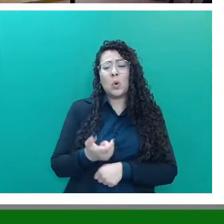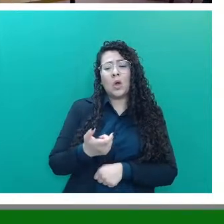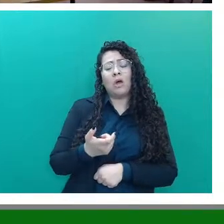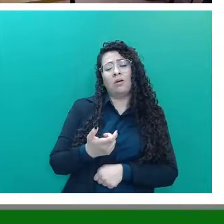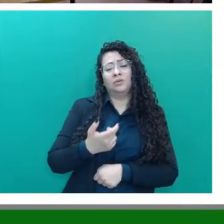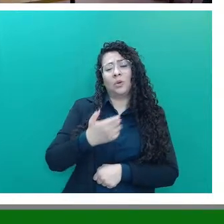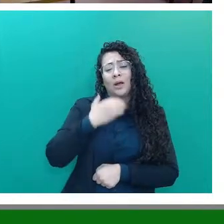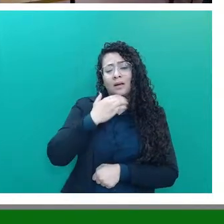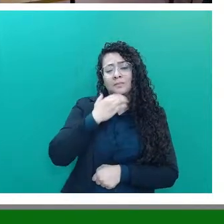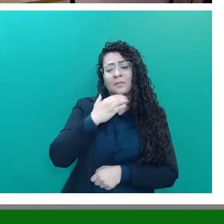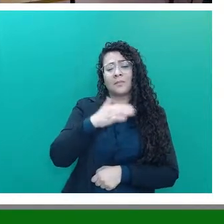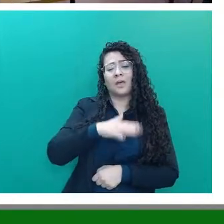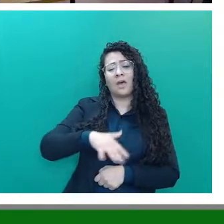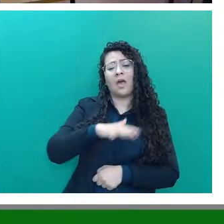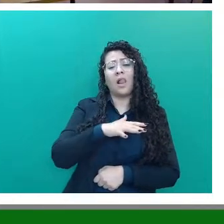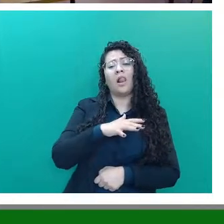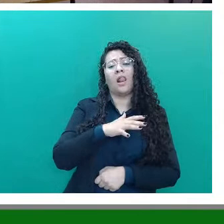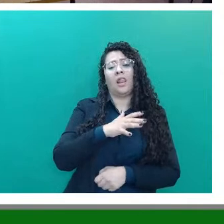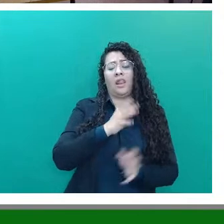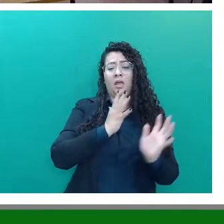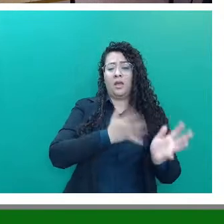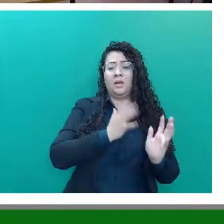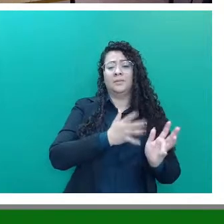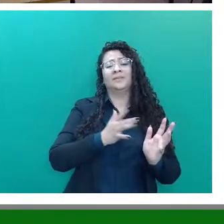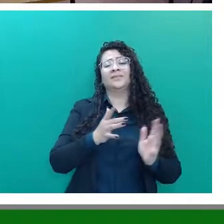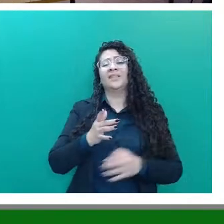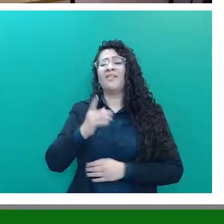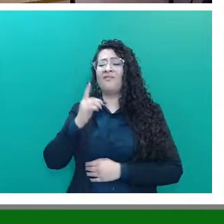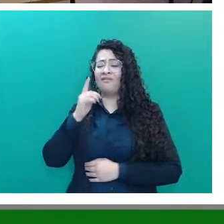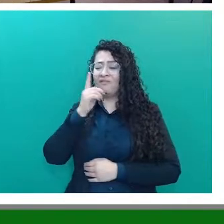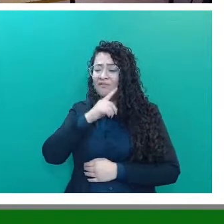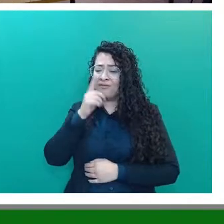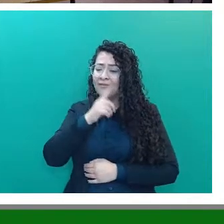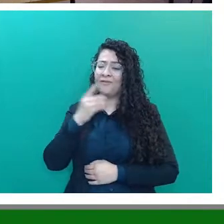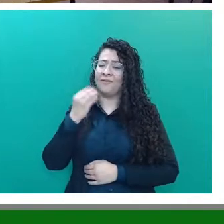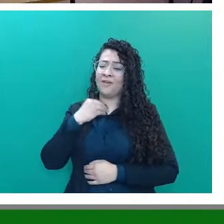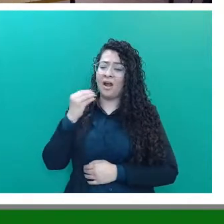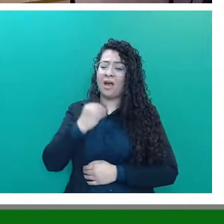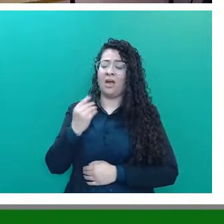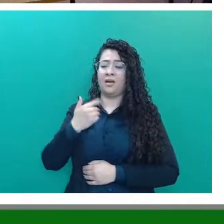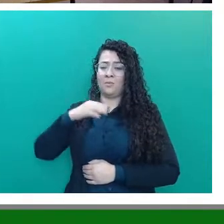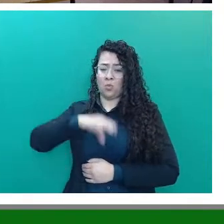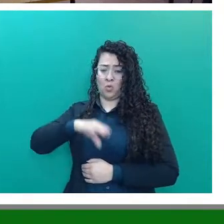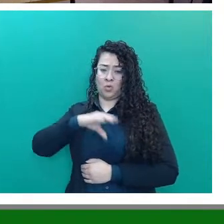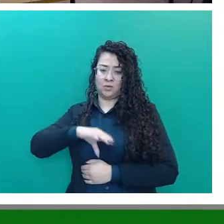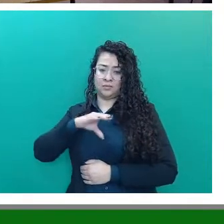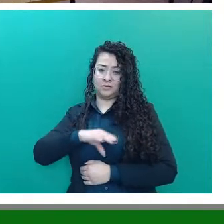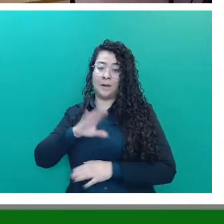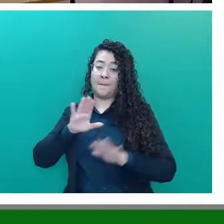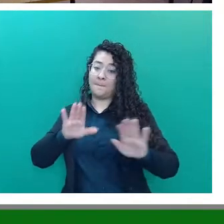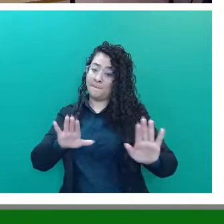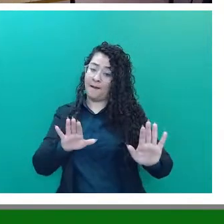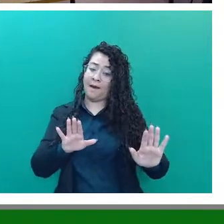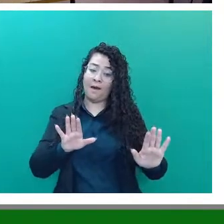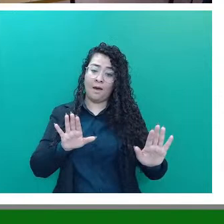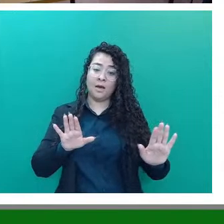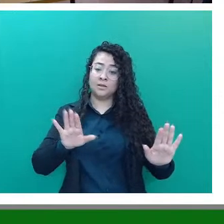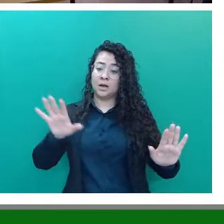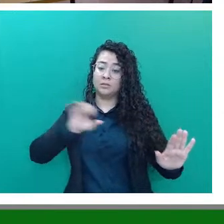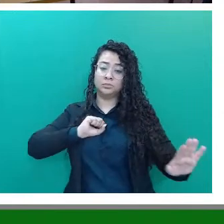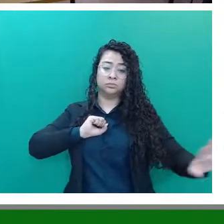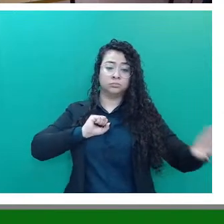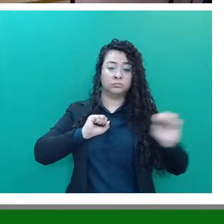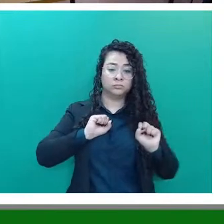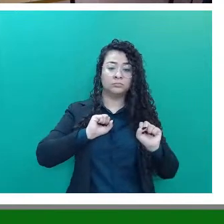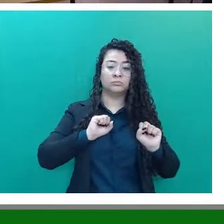língua portuguesa. Entretanto, o objetivo do ensino dessas línguas de trabalho nos cursos deveria ser a aquisição